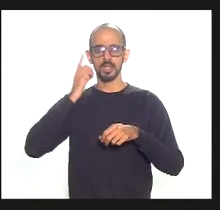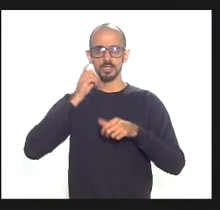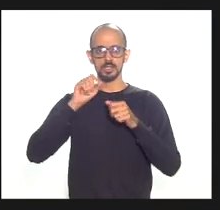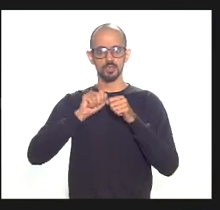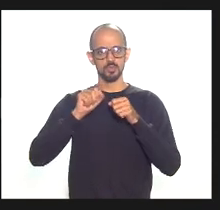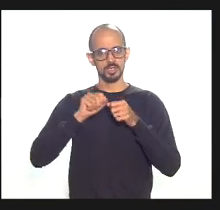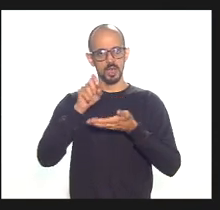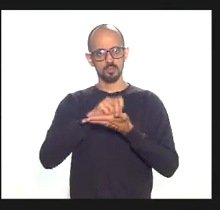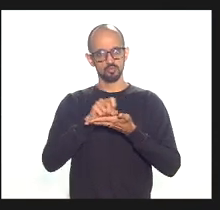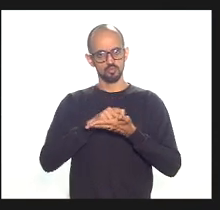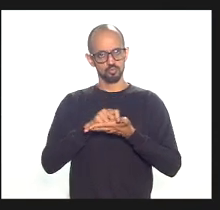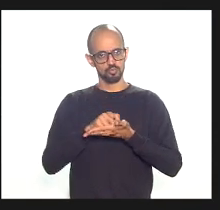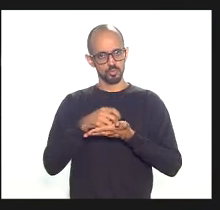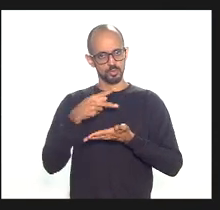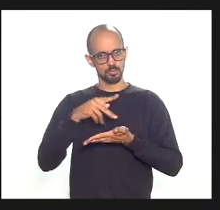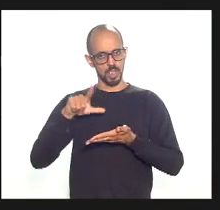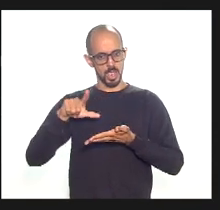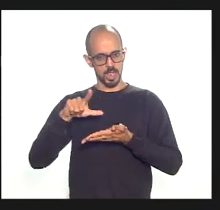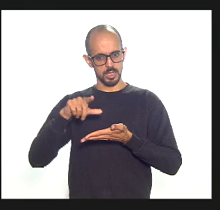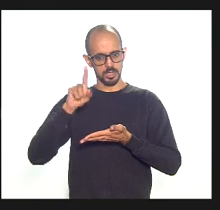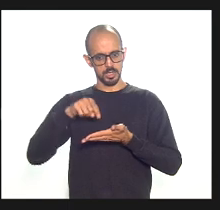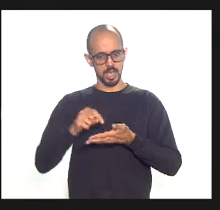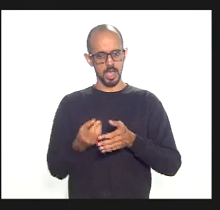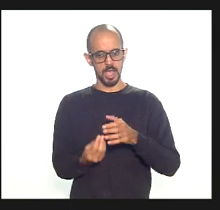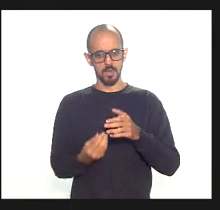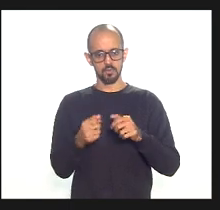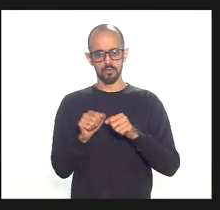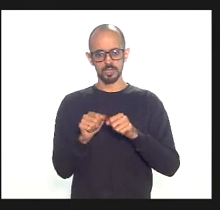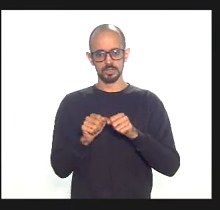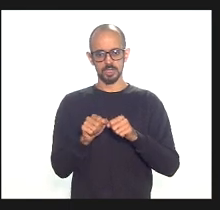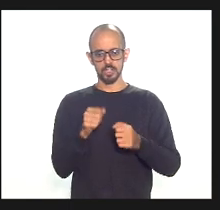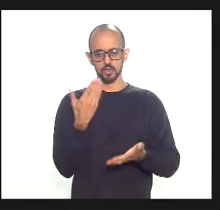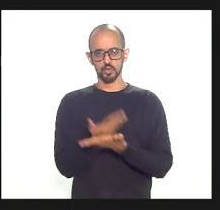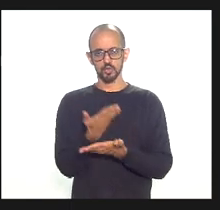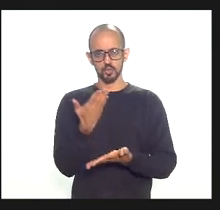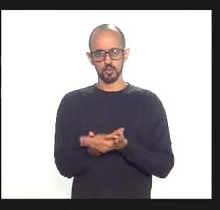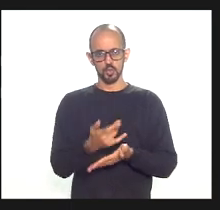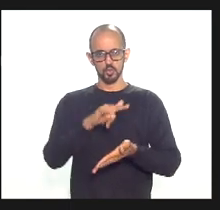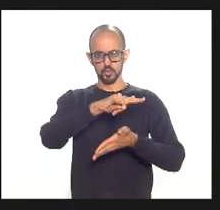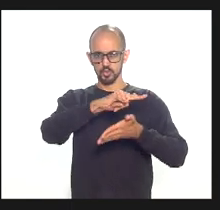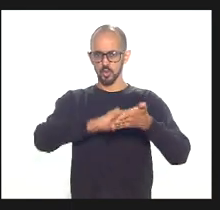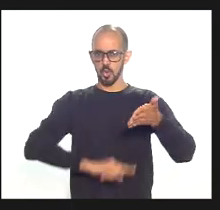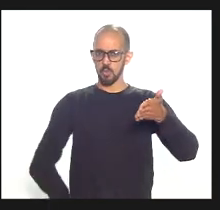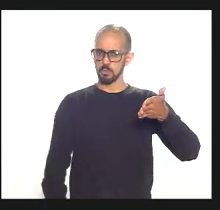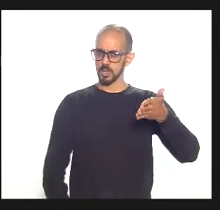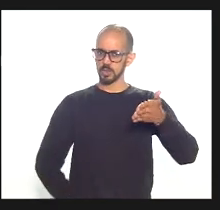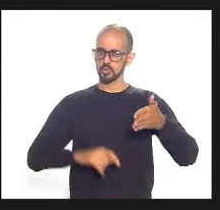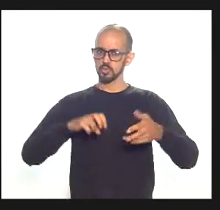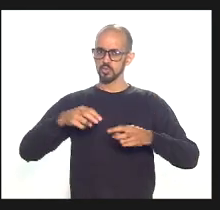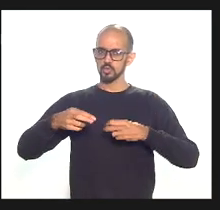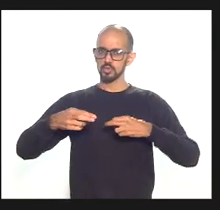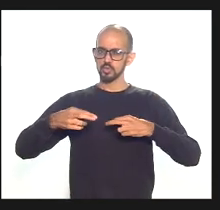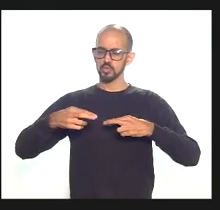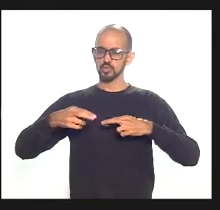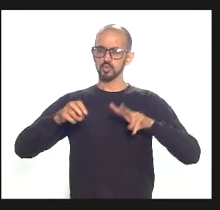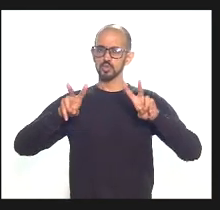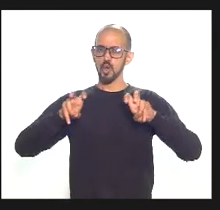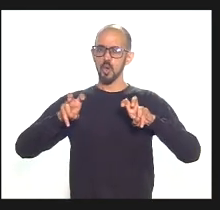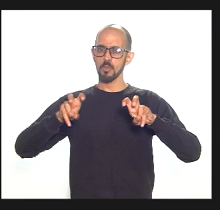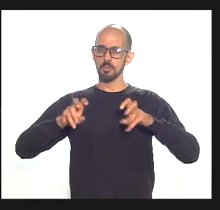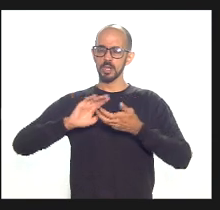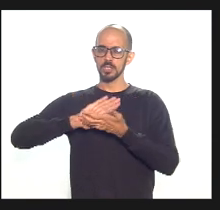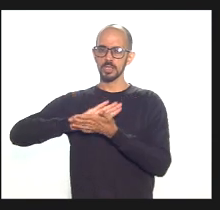Trata-se de elaborar, né, estudos e dossiês relacionados à discriminação